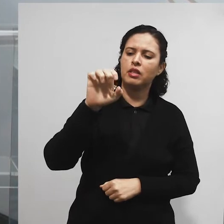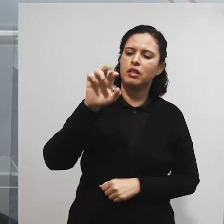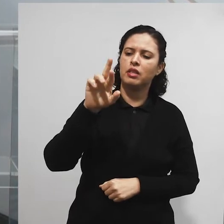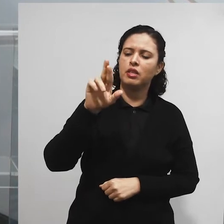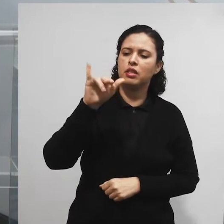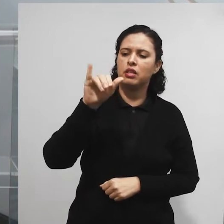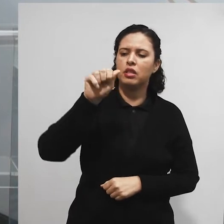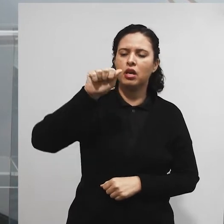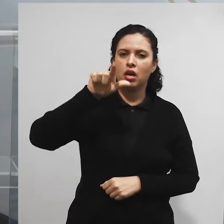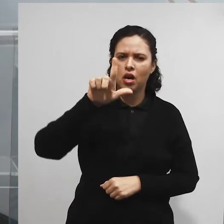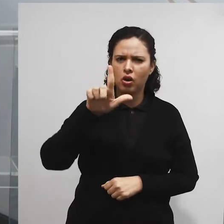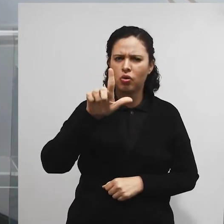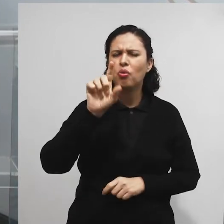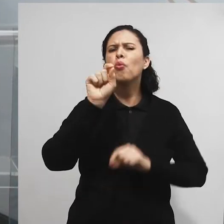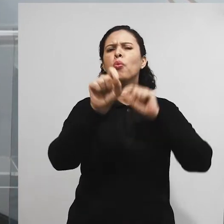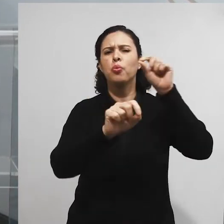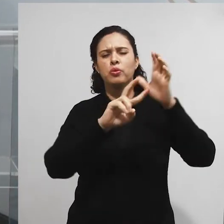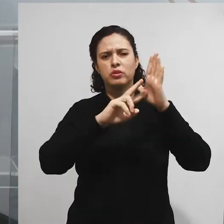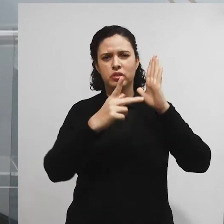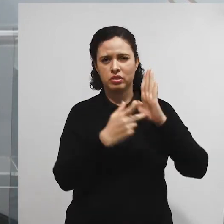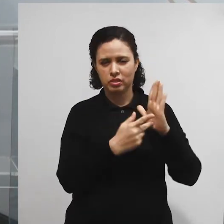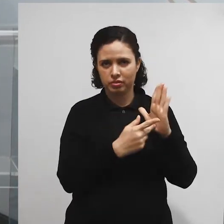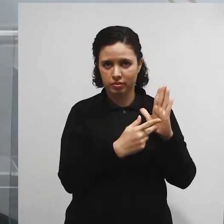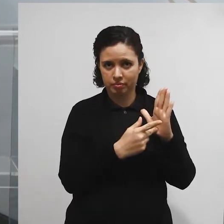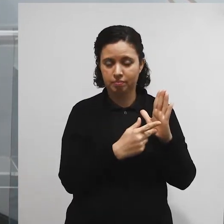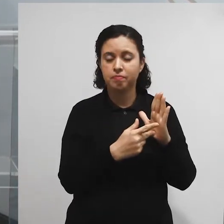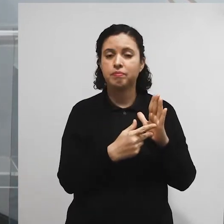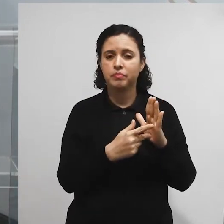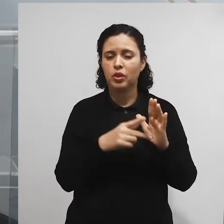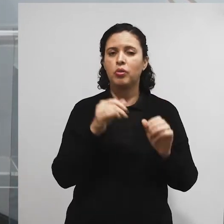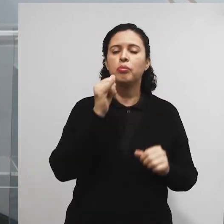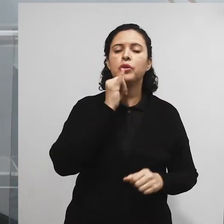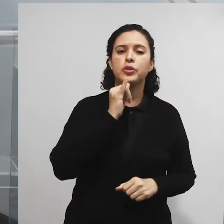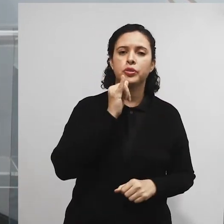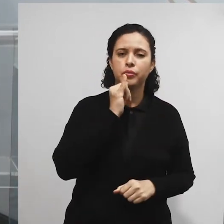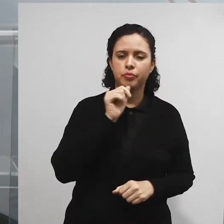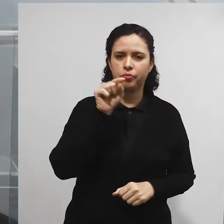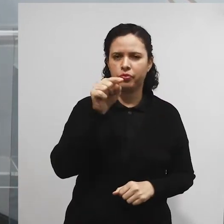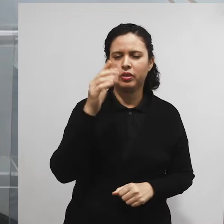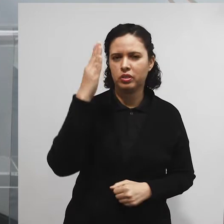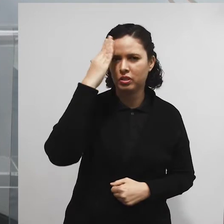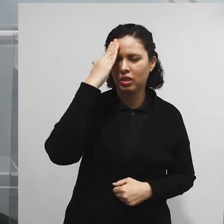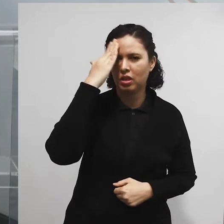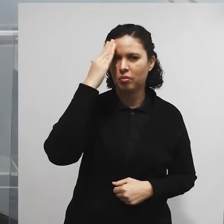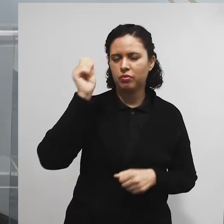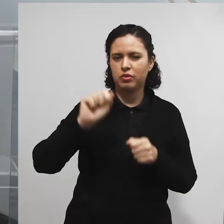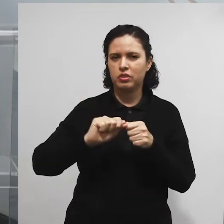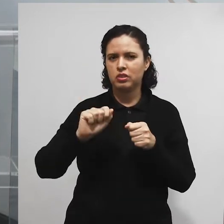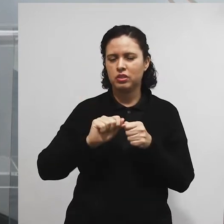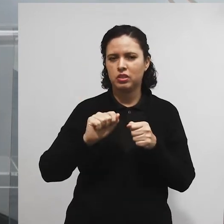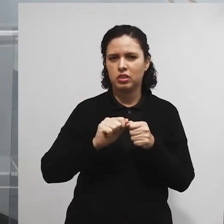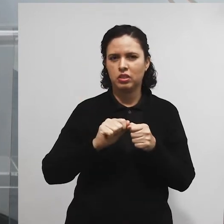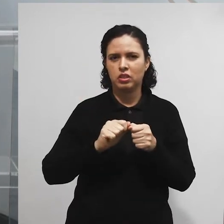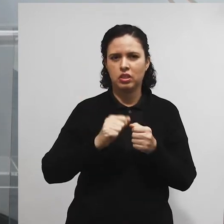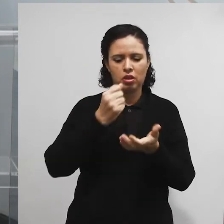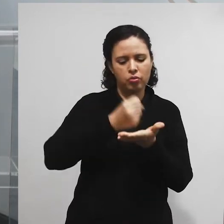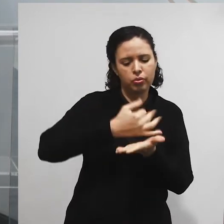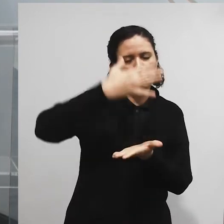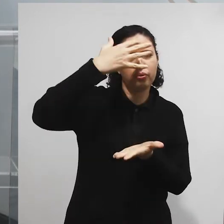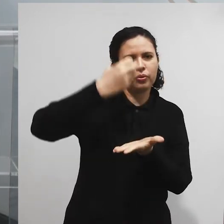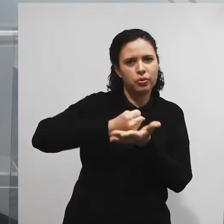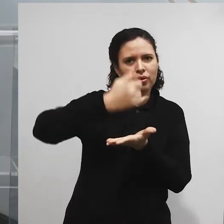que é isso? Como que a gente pode construir coisas imateriais? Imagine saber fazer farinha